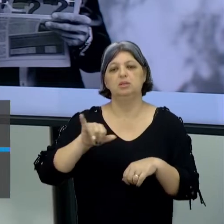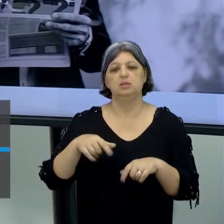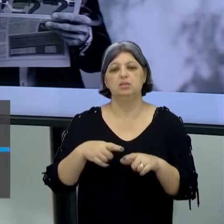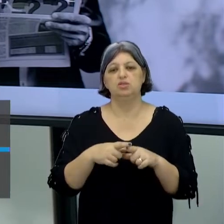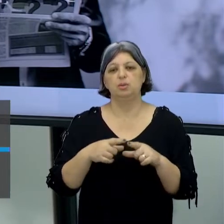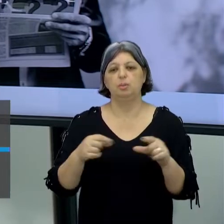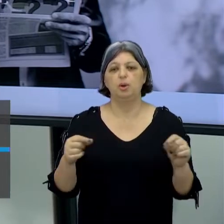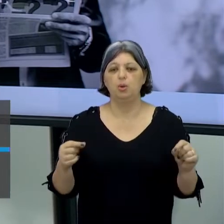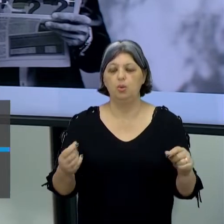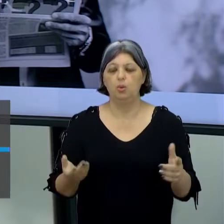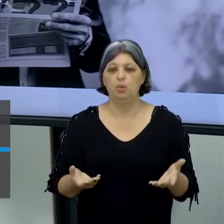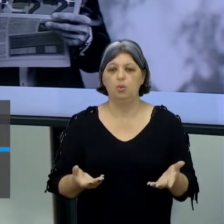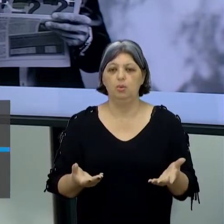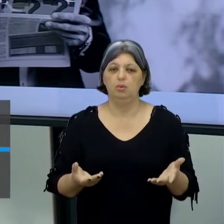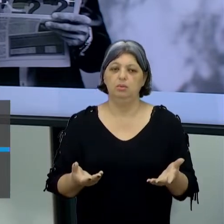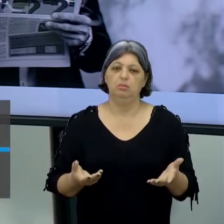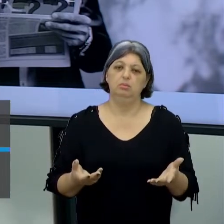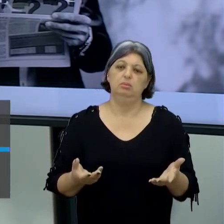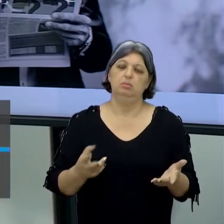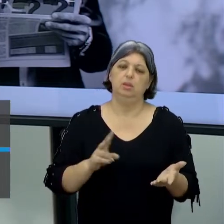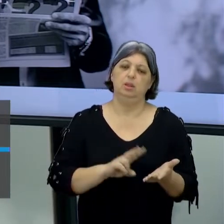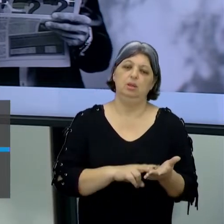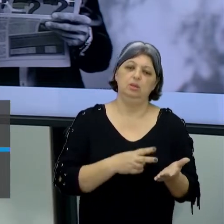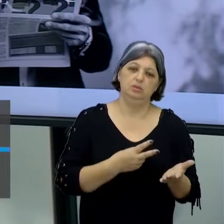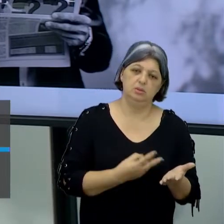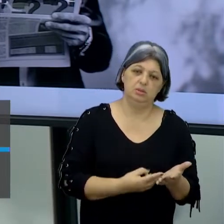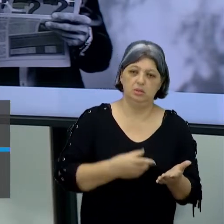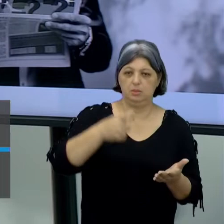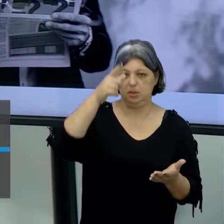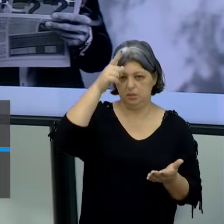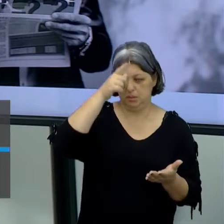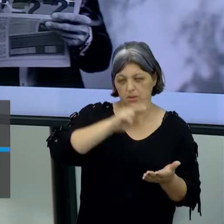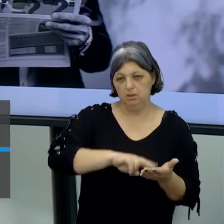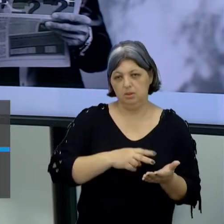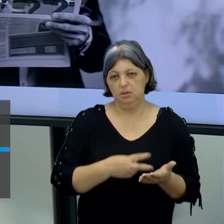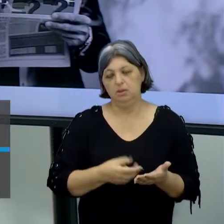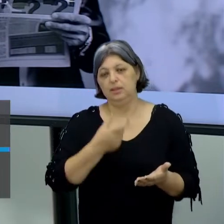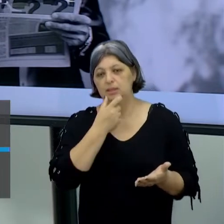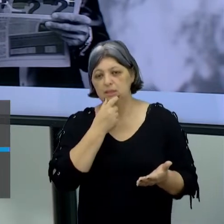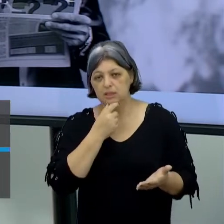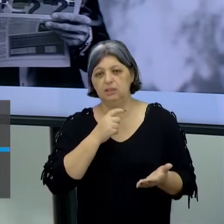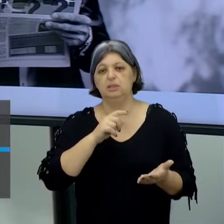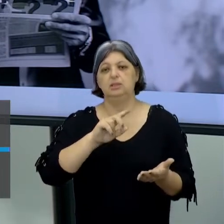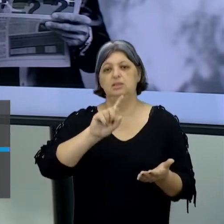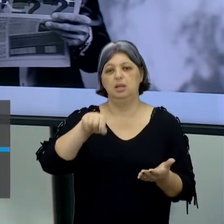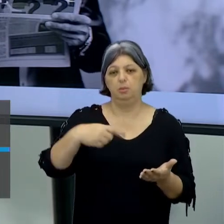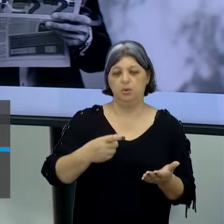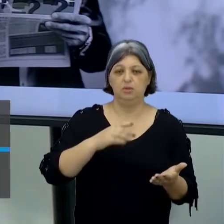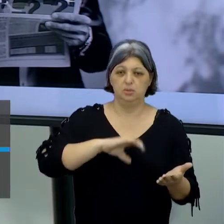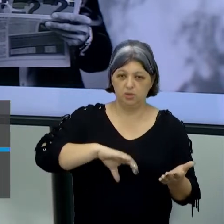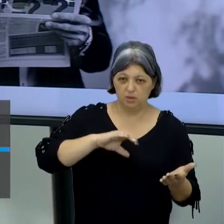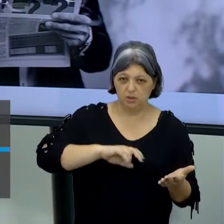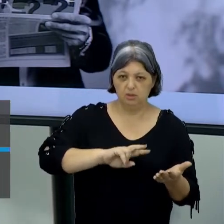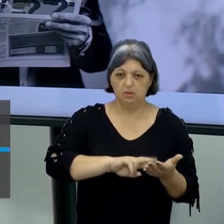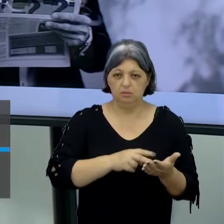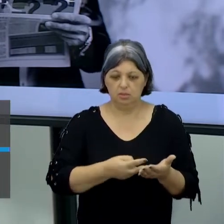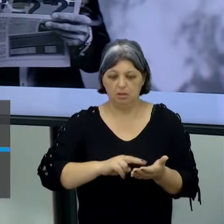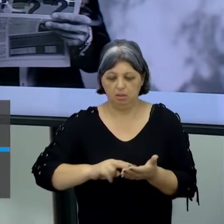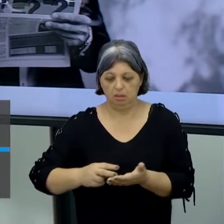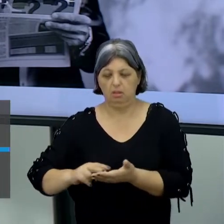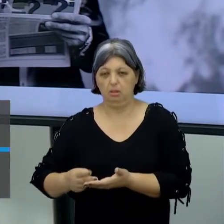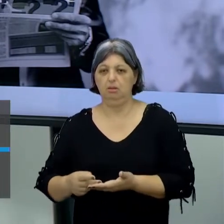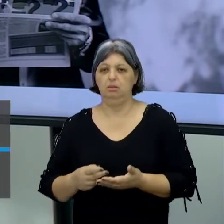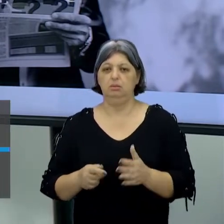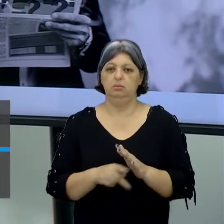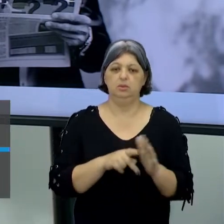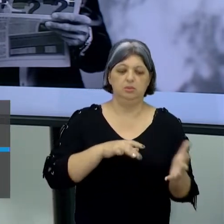traduzida para, sei lá, o alemão, depois para o inglês, depois para o português. Porque à medida que ela vai circulando no mundo,